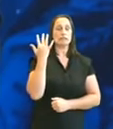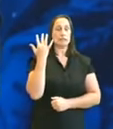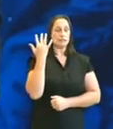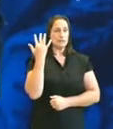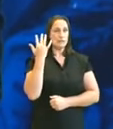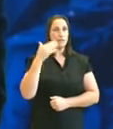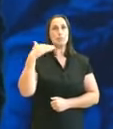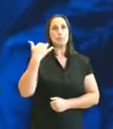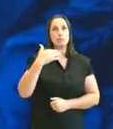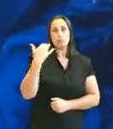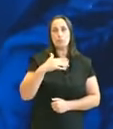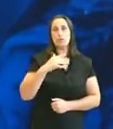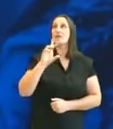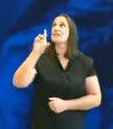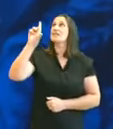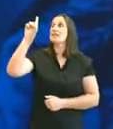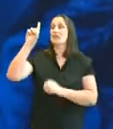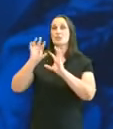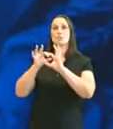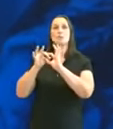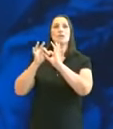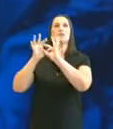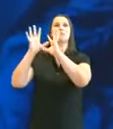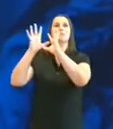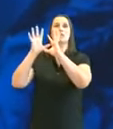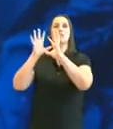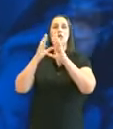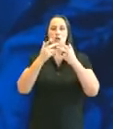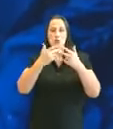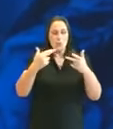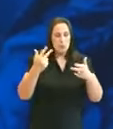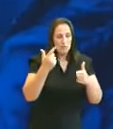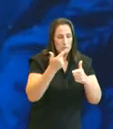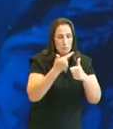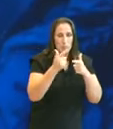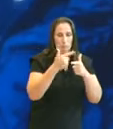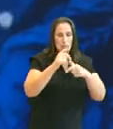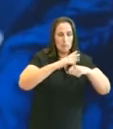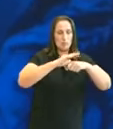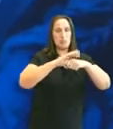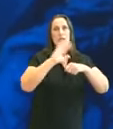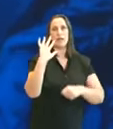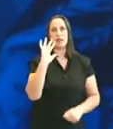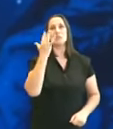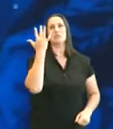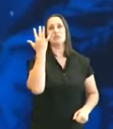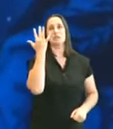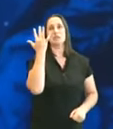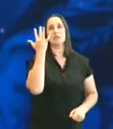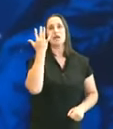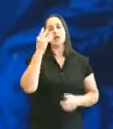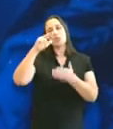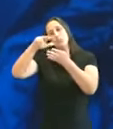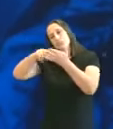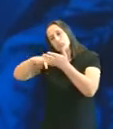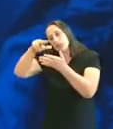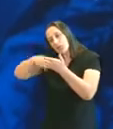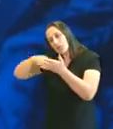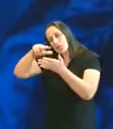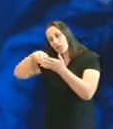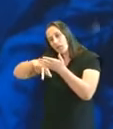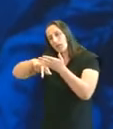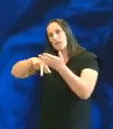medida em que Deus permite que essas coisas aconteçam. Então eu estava lendo aqueles sermões, e estava